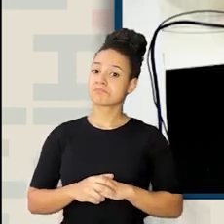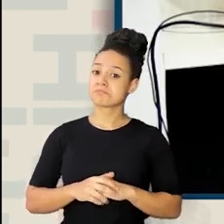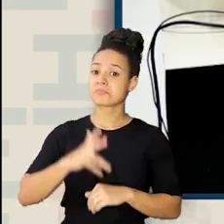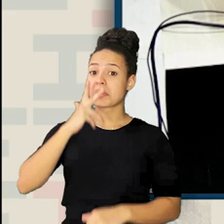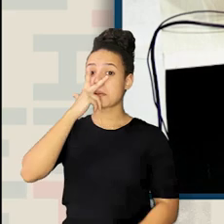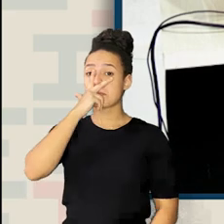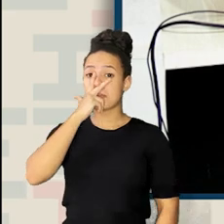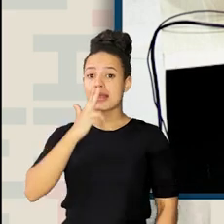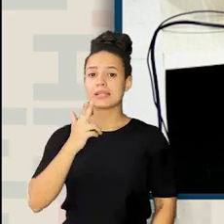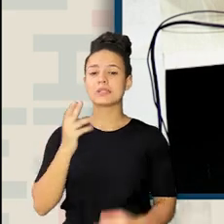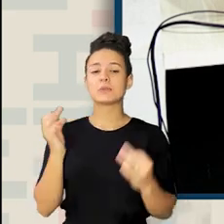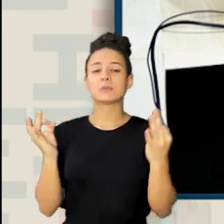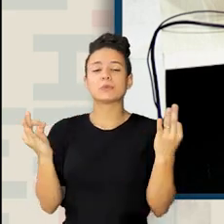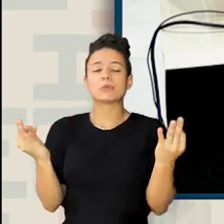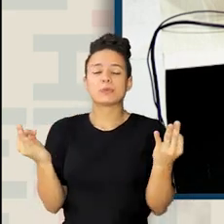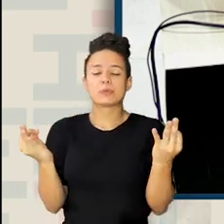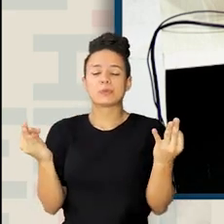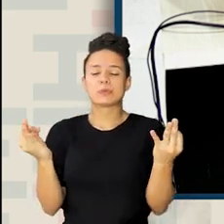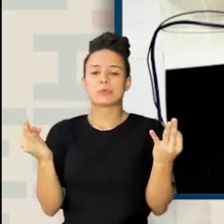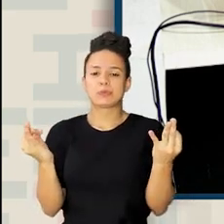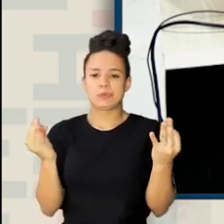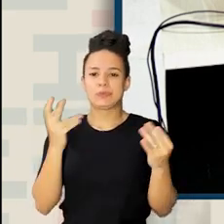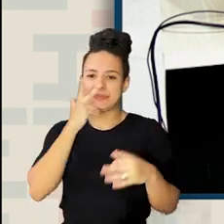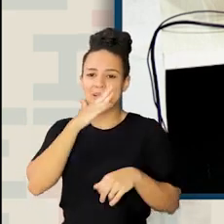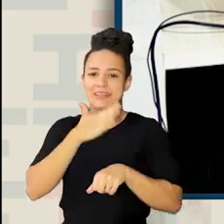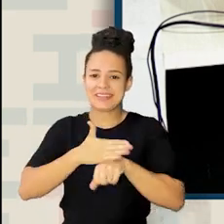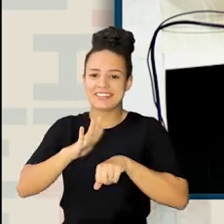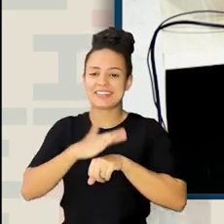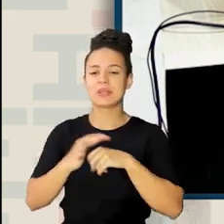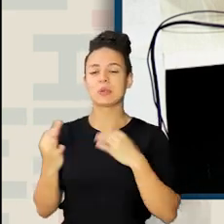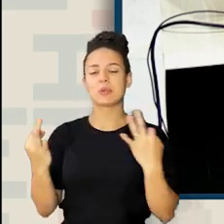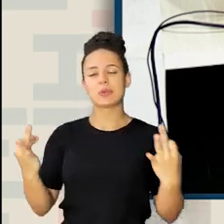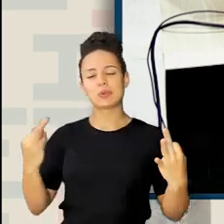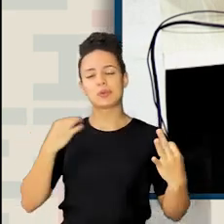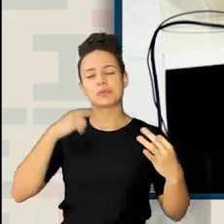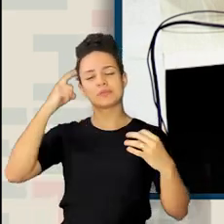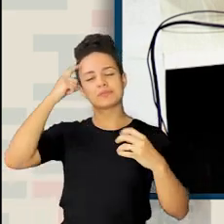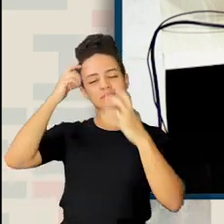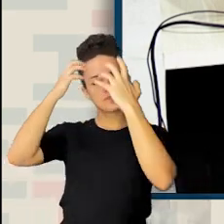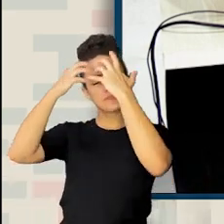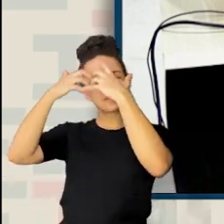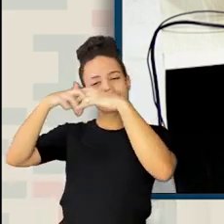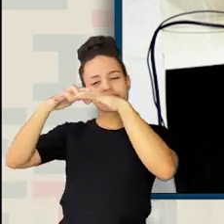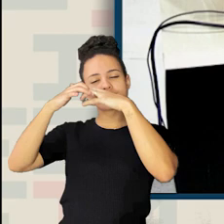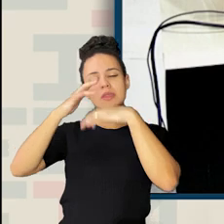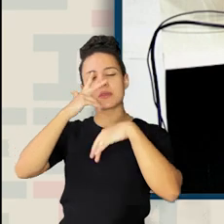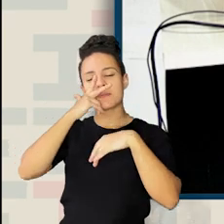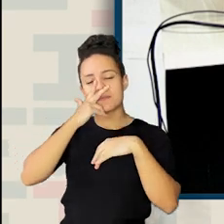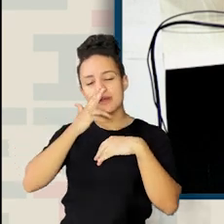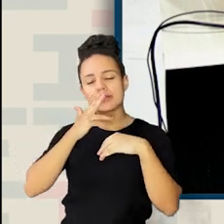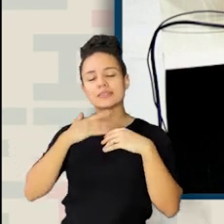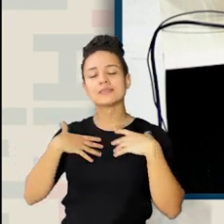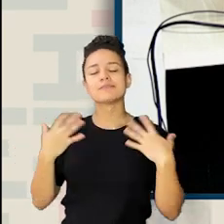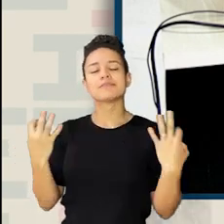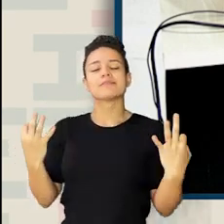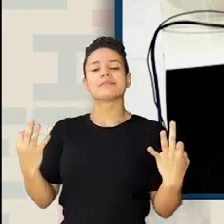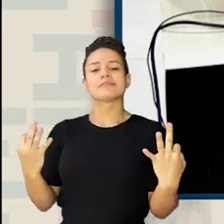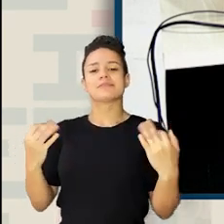Parece uma meditação, sim. É um yoga. Fica assim na minha cabeça como se eu estivesse fazendo